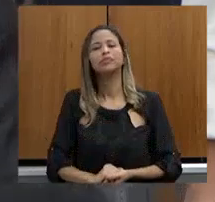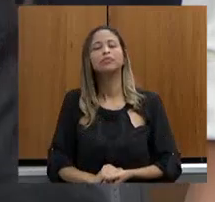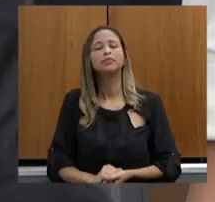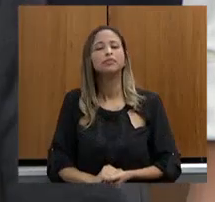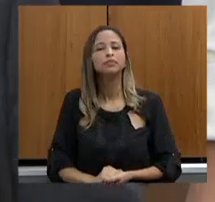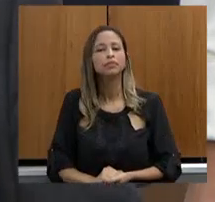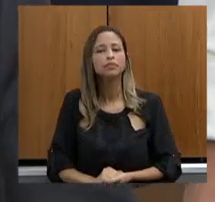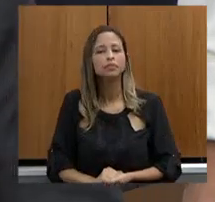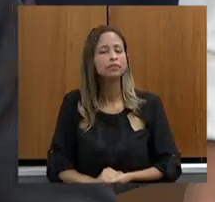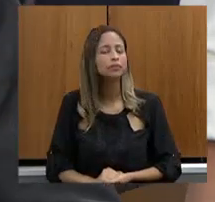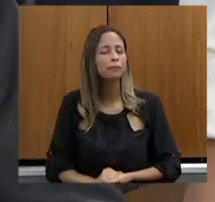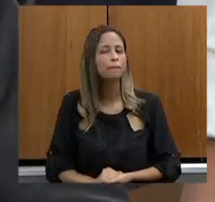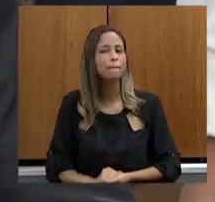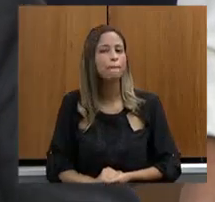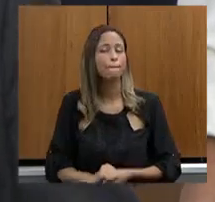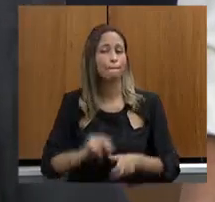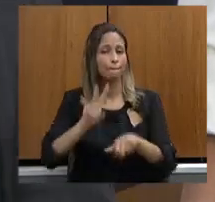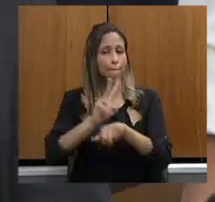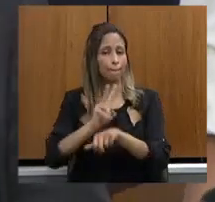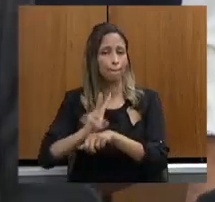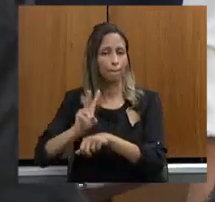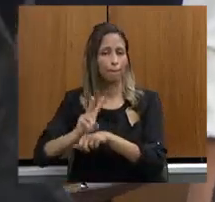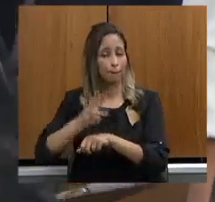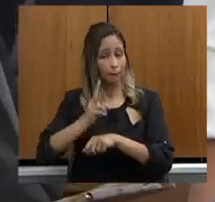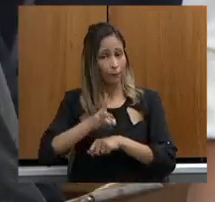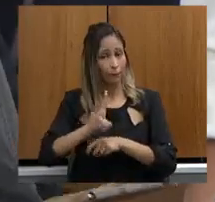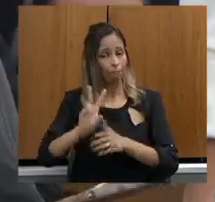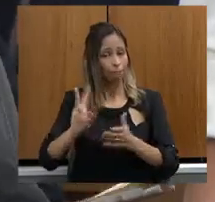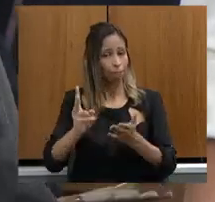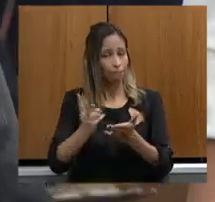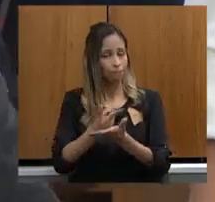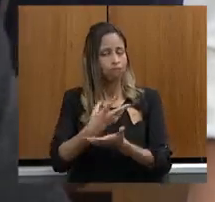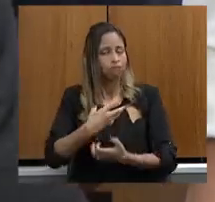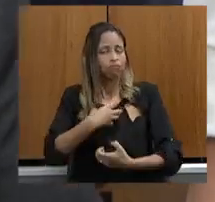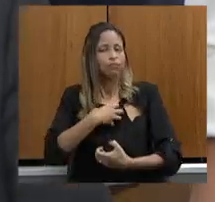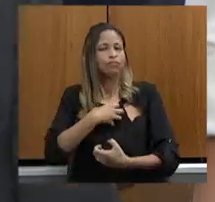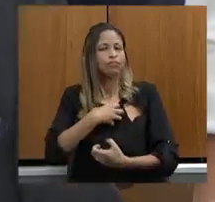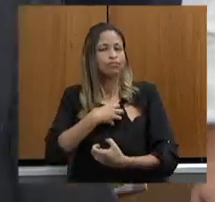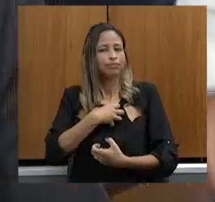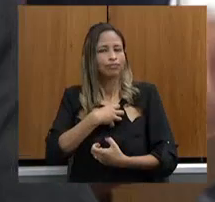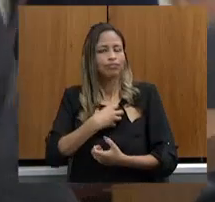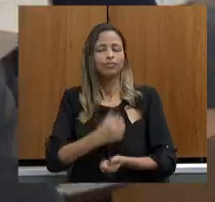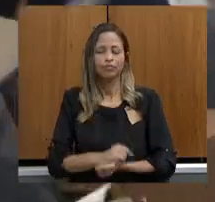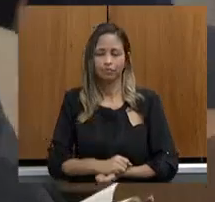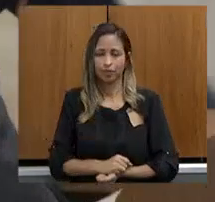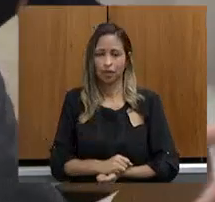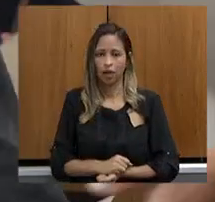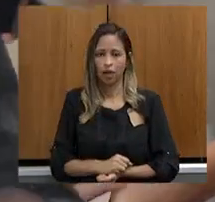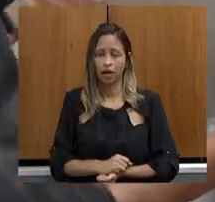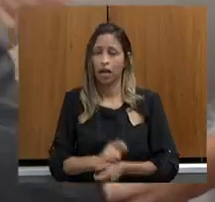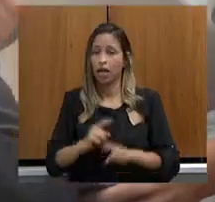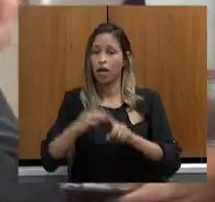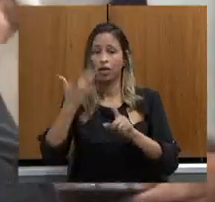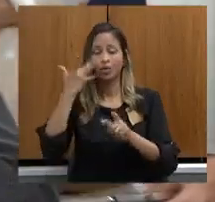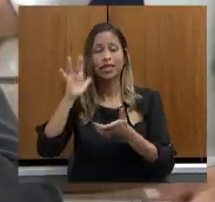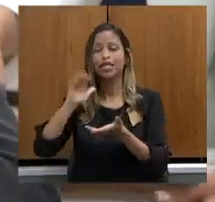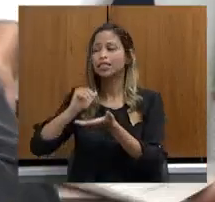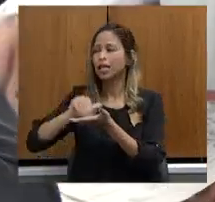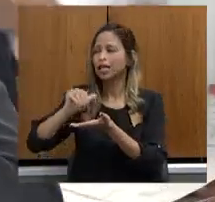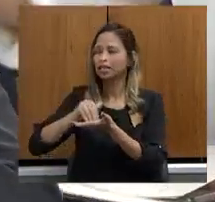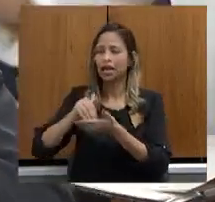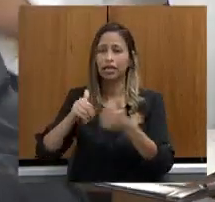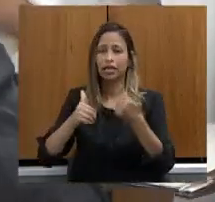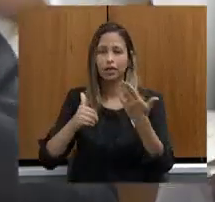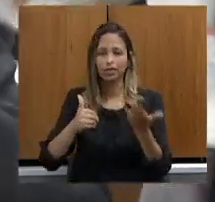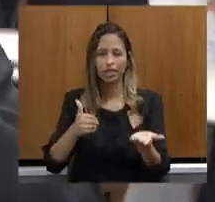recuperação fiscal sempre foi um assunto que me tocou muito eu não sei se ele foi